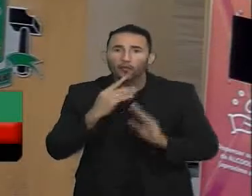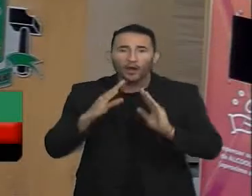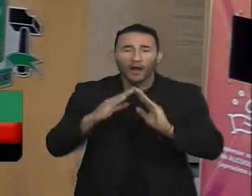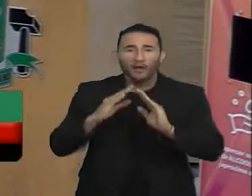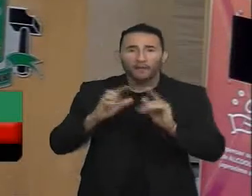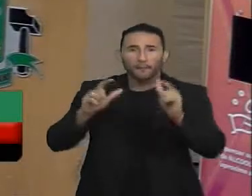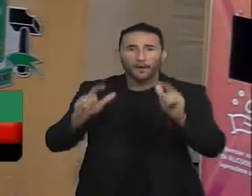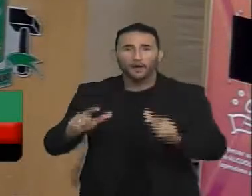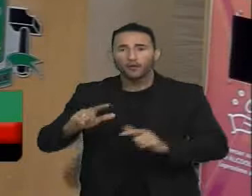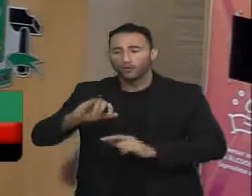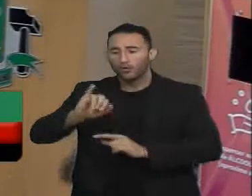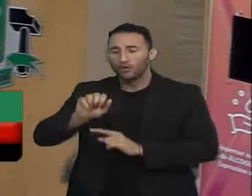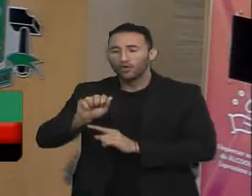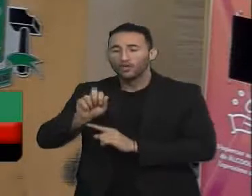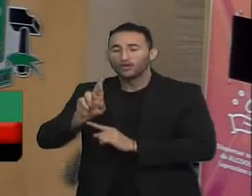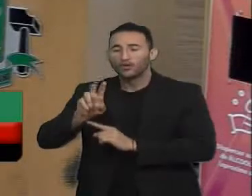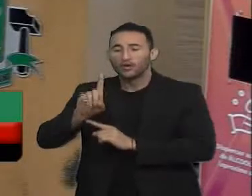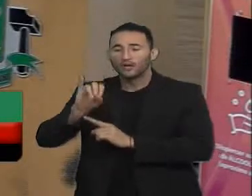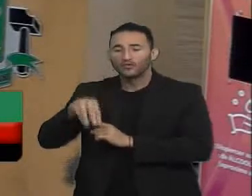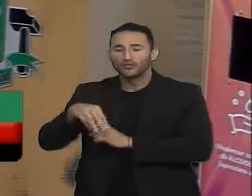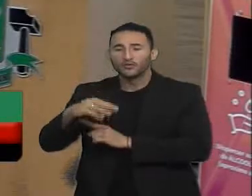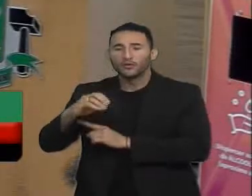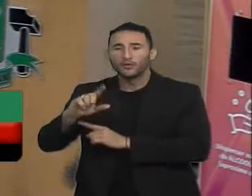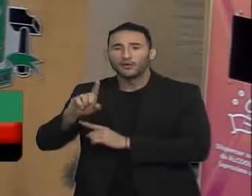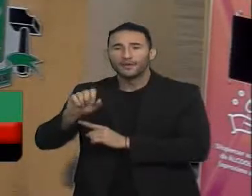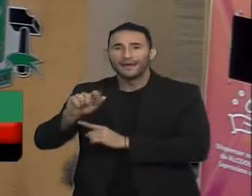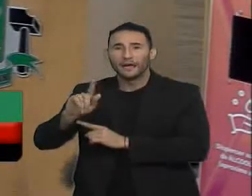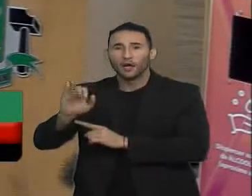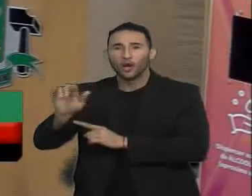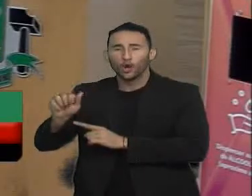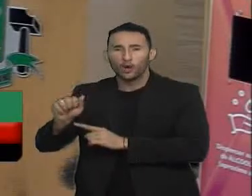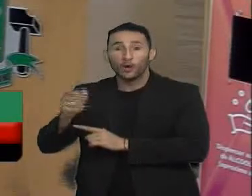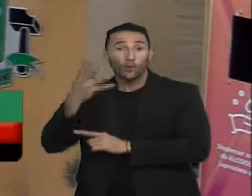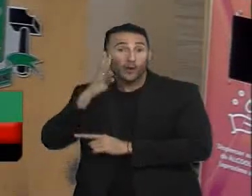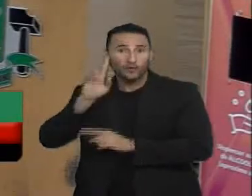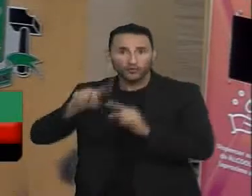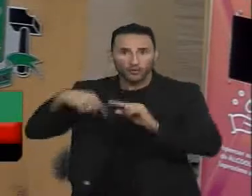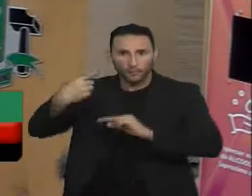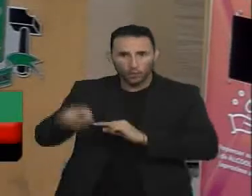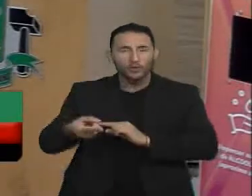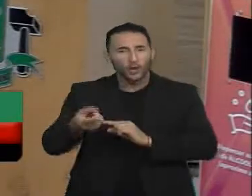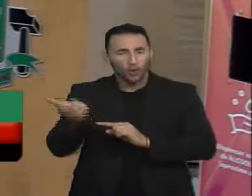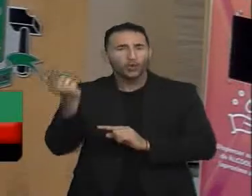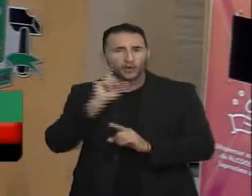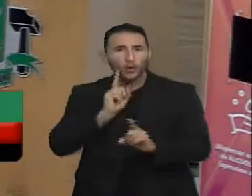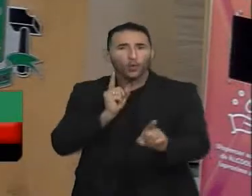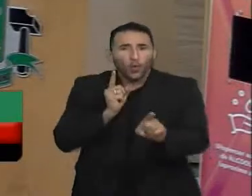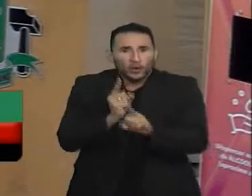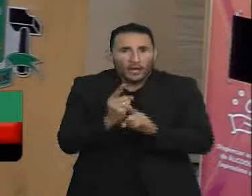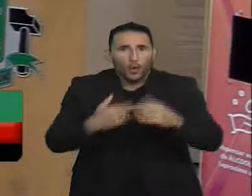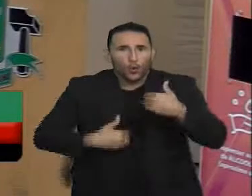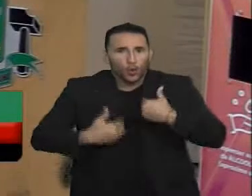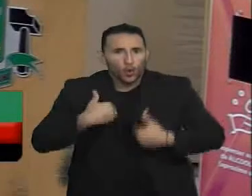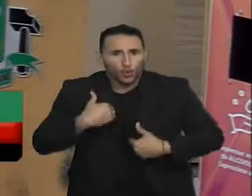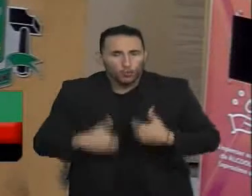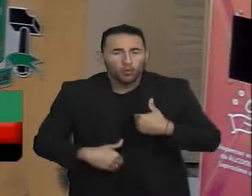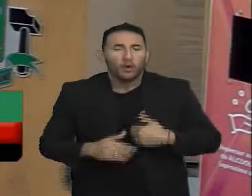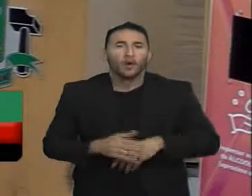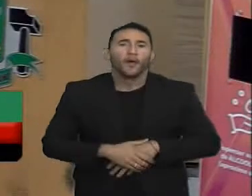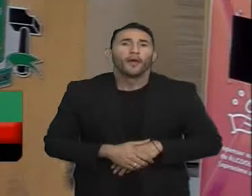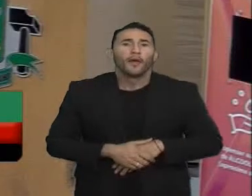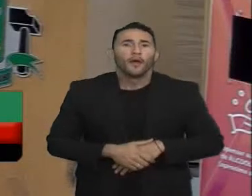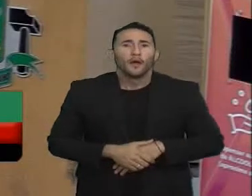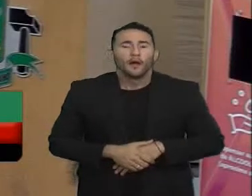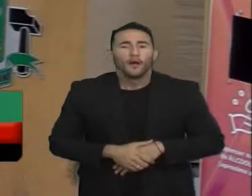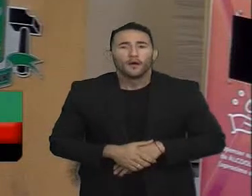da Glória, ali num campo, depois de 4 dias, ele já faz um tempo, isso, portanto, que eu coloquei